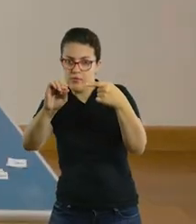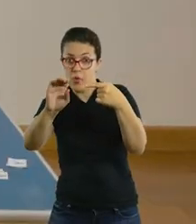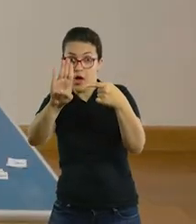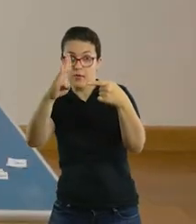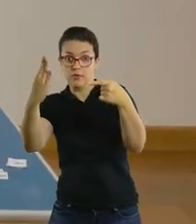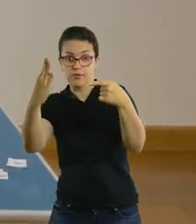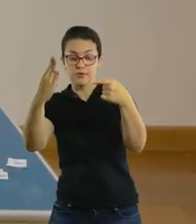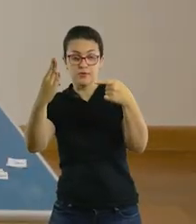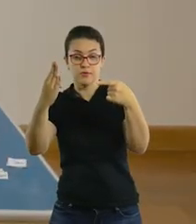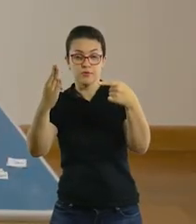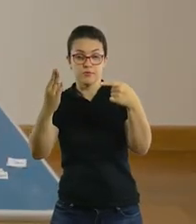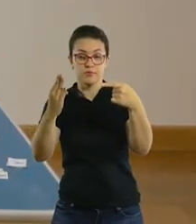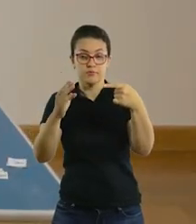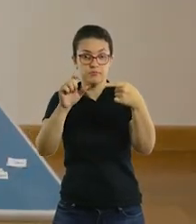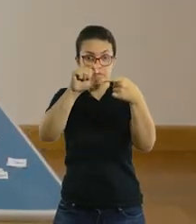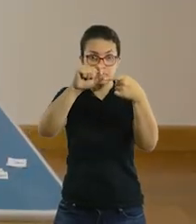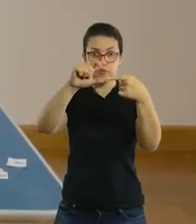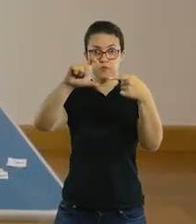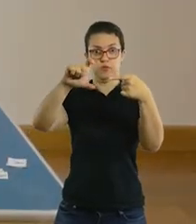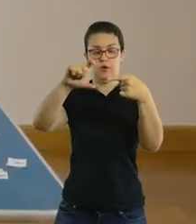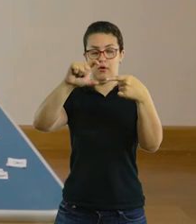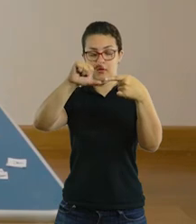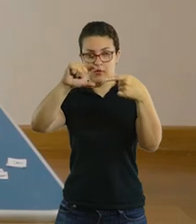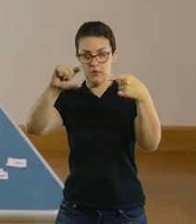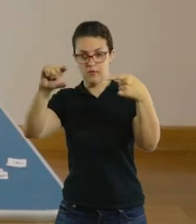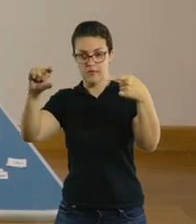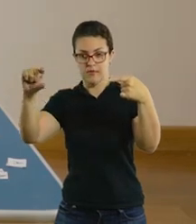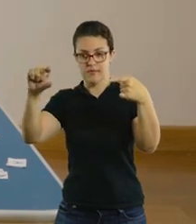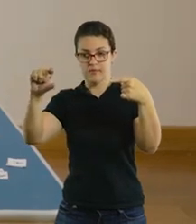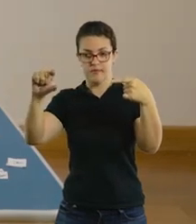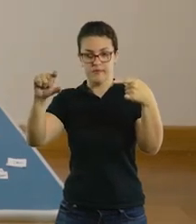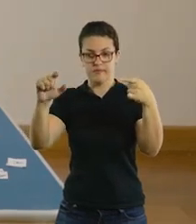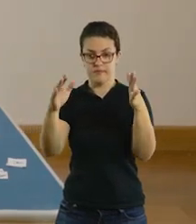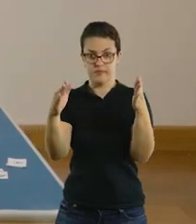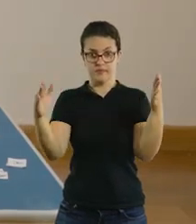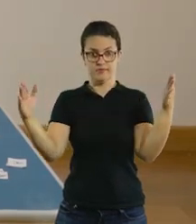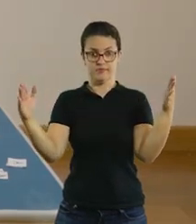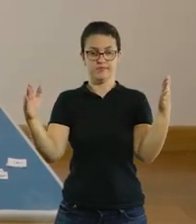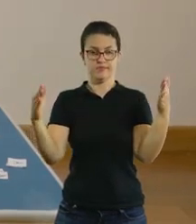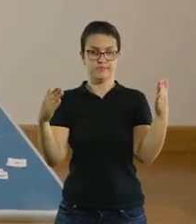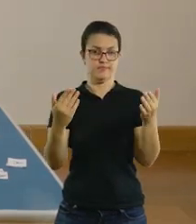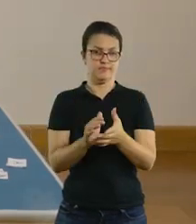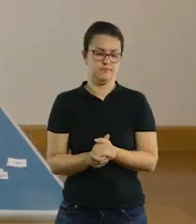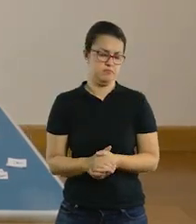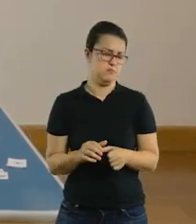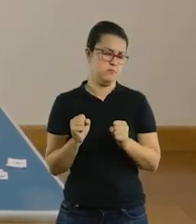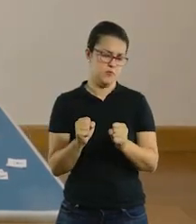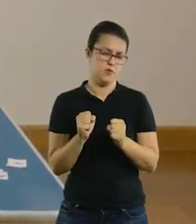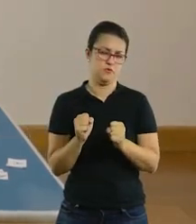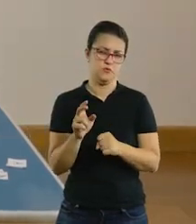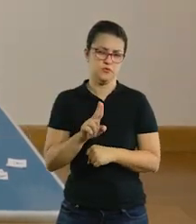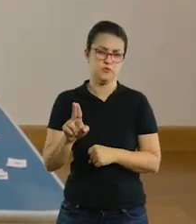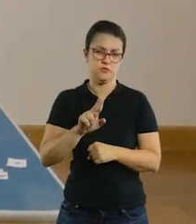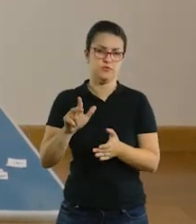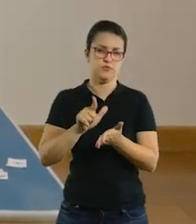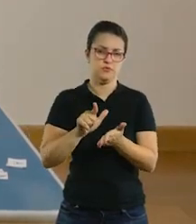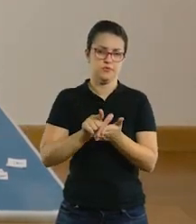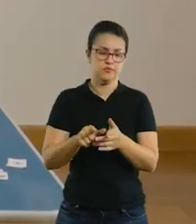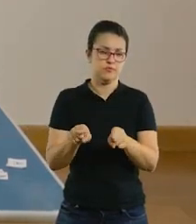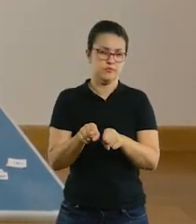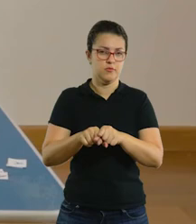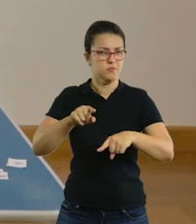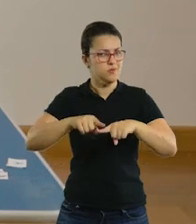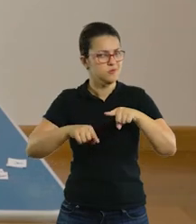colocar. Eu ampliei aqui, gente, ó, porque às vezes pode não caber nesse papel, aí você pode usar outras